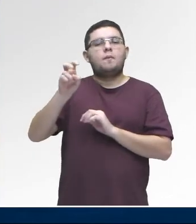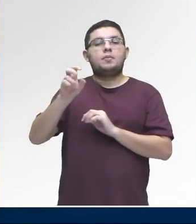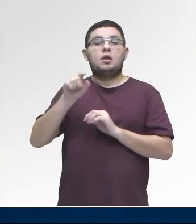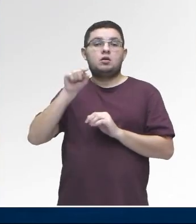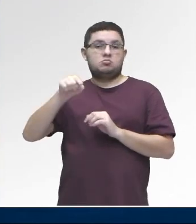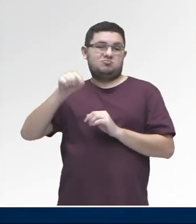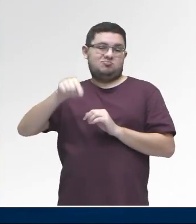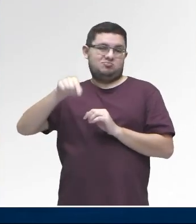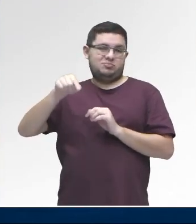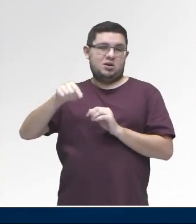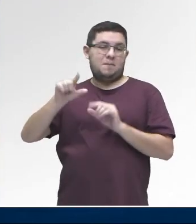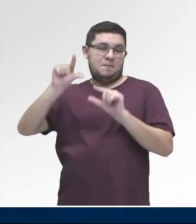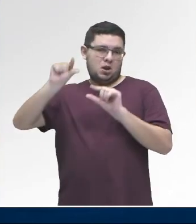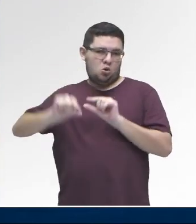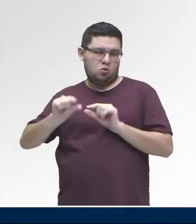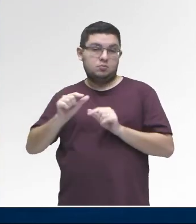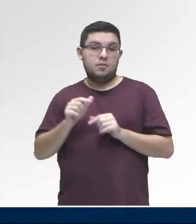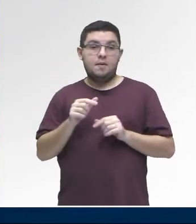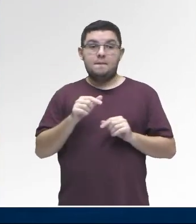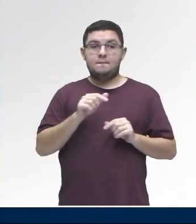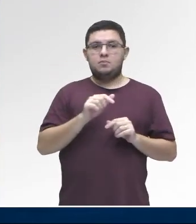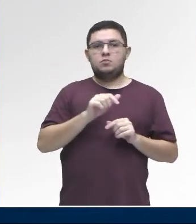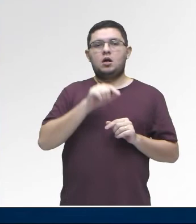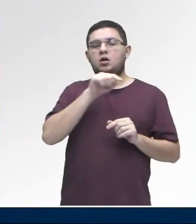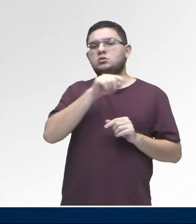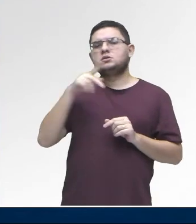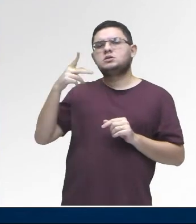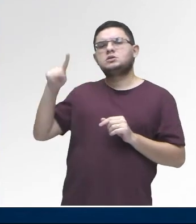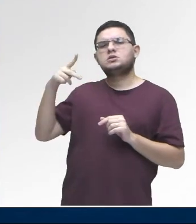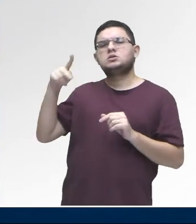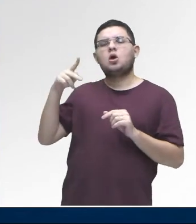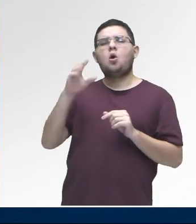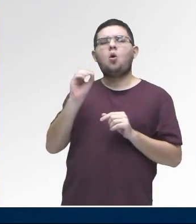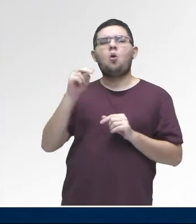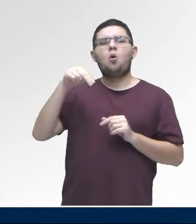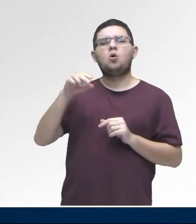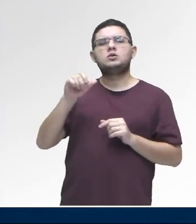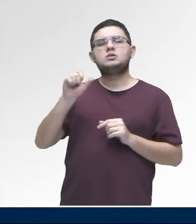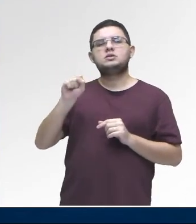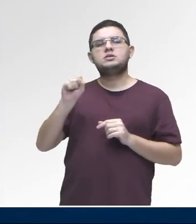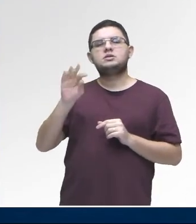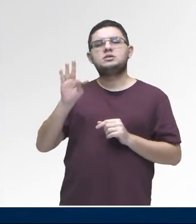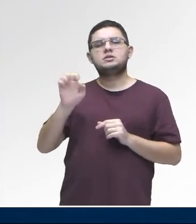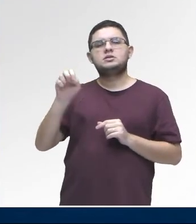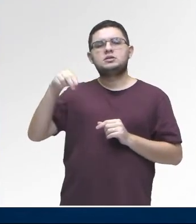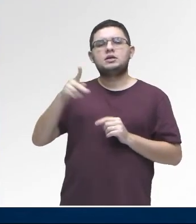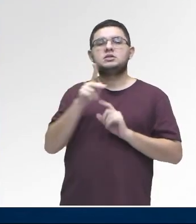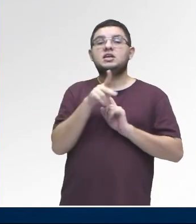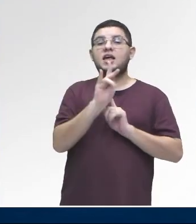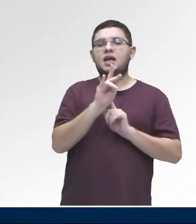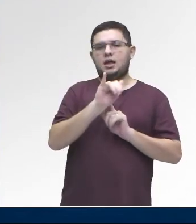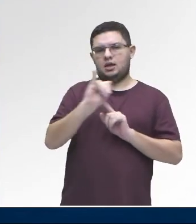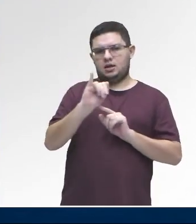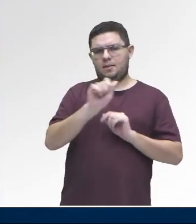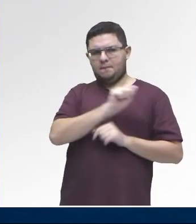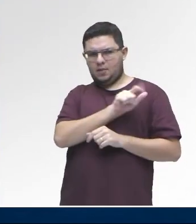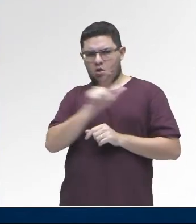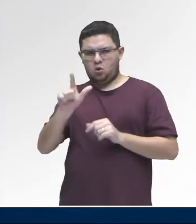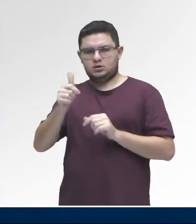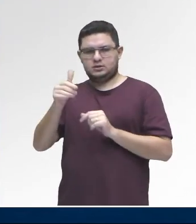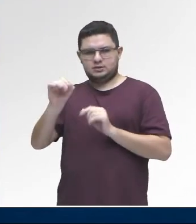ácido moderado, ok? Vamos para a letra B. O ácido